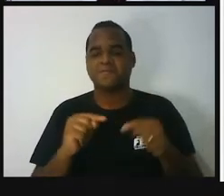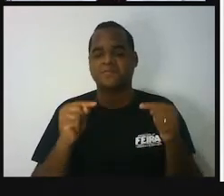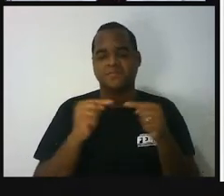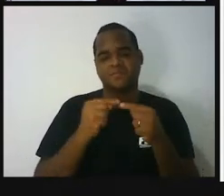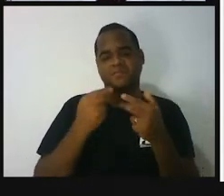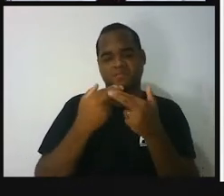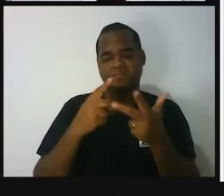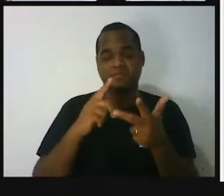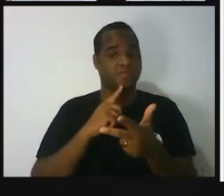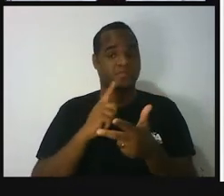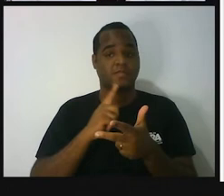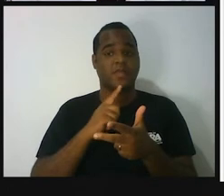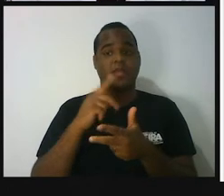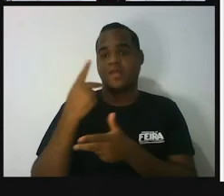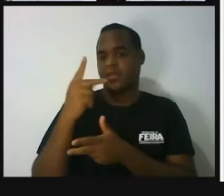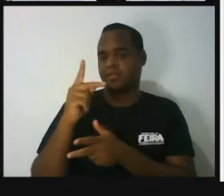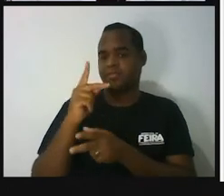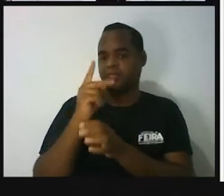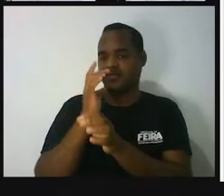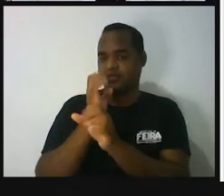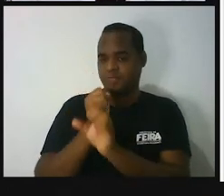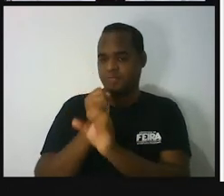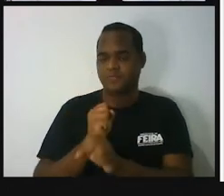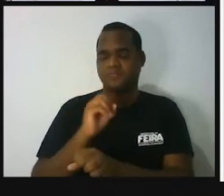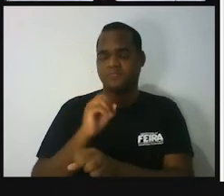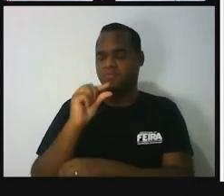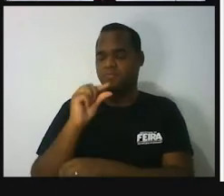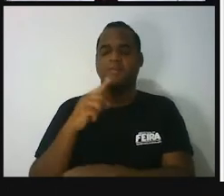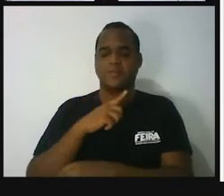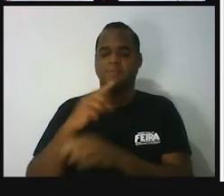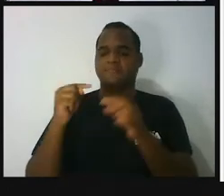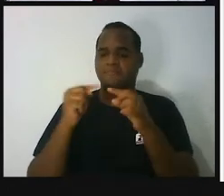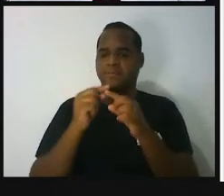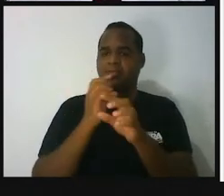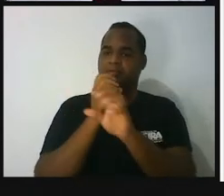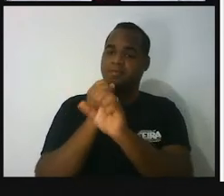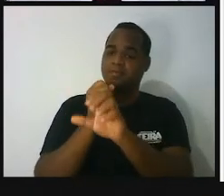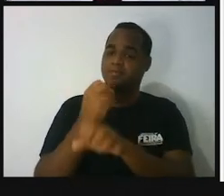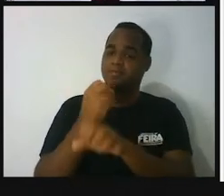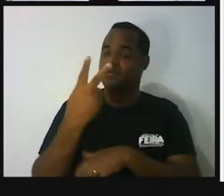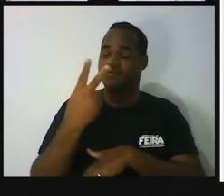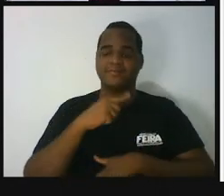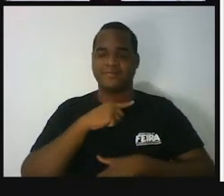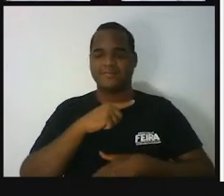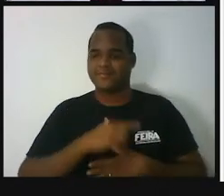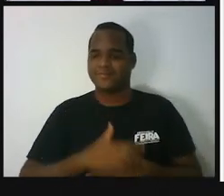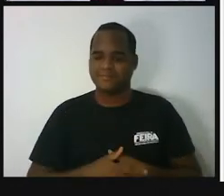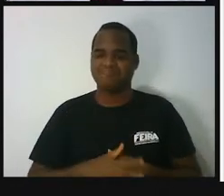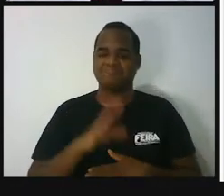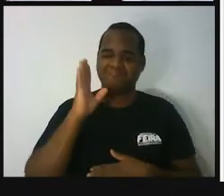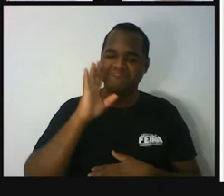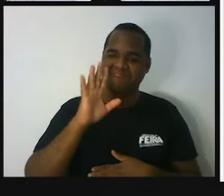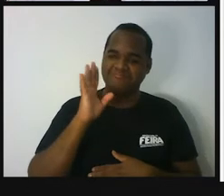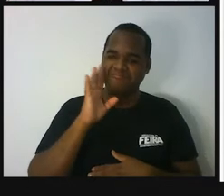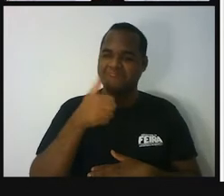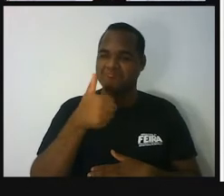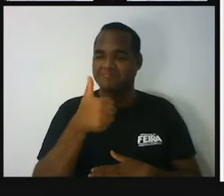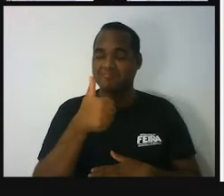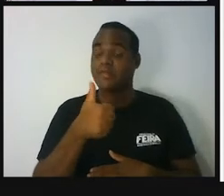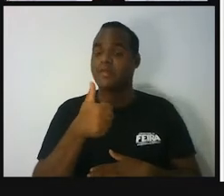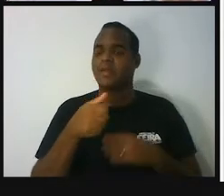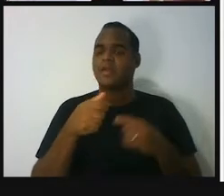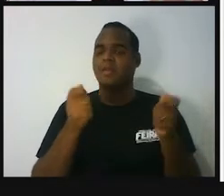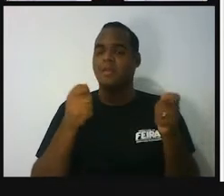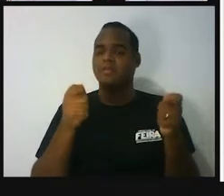ó, esse pedacinho aqui, tem uma medida 2. Bacana, não é? A gente pode